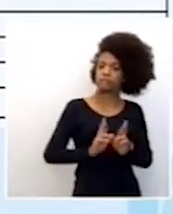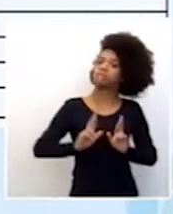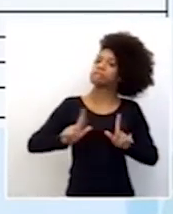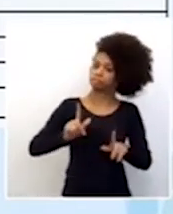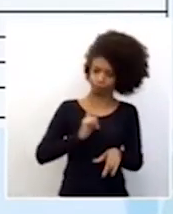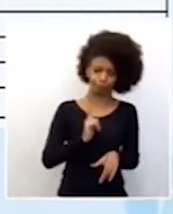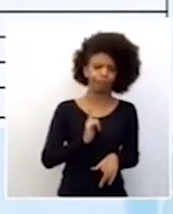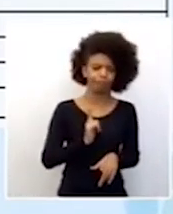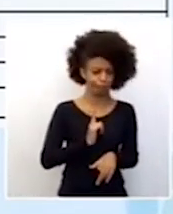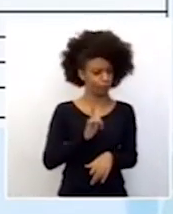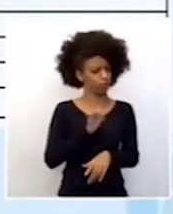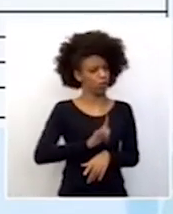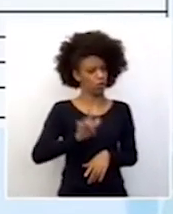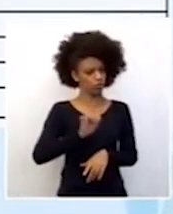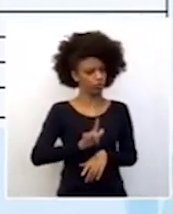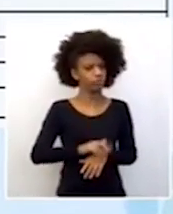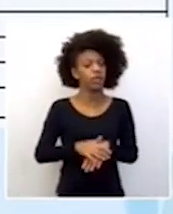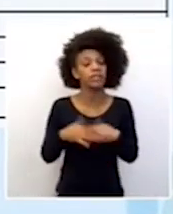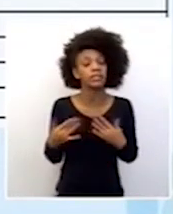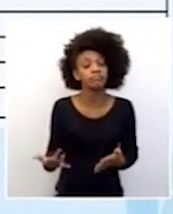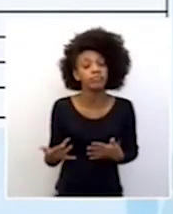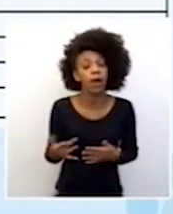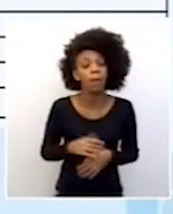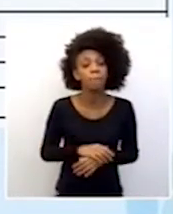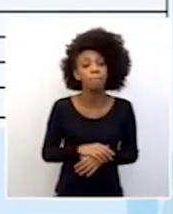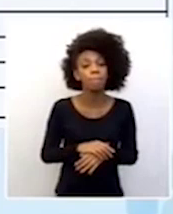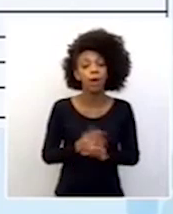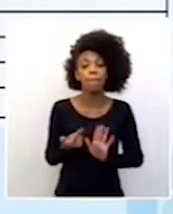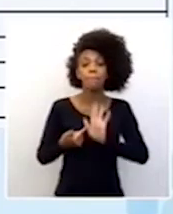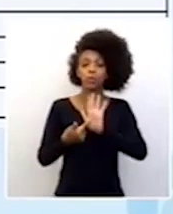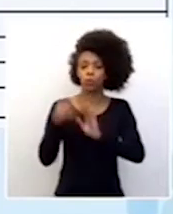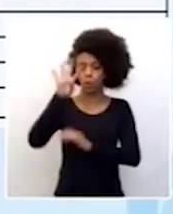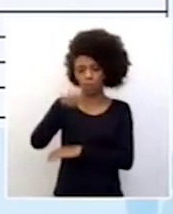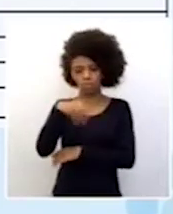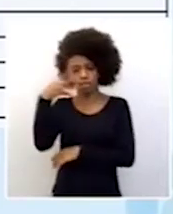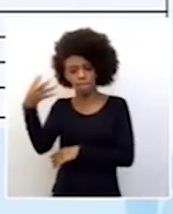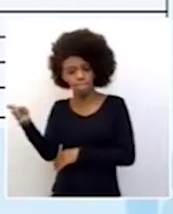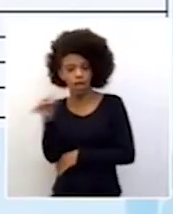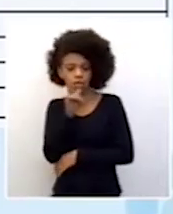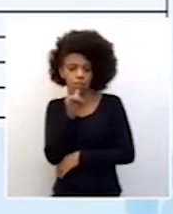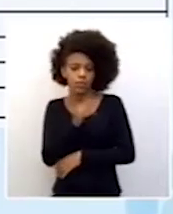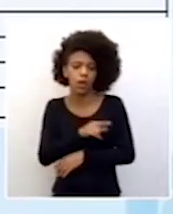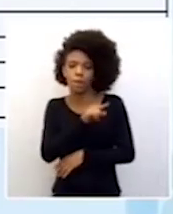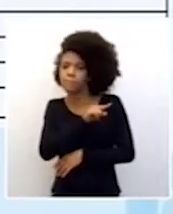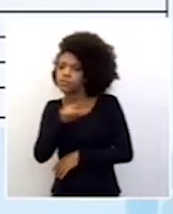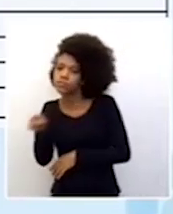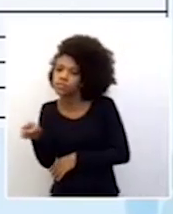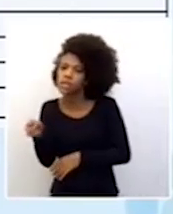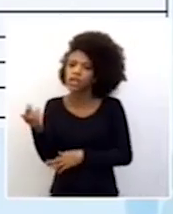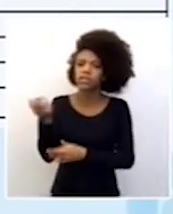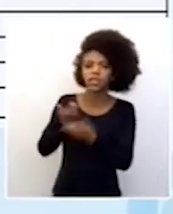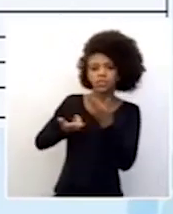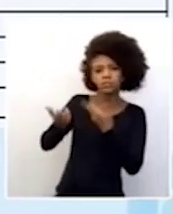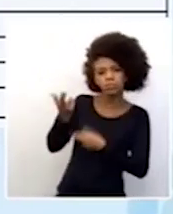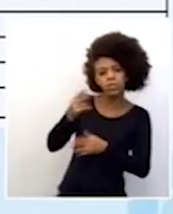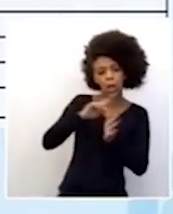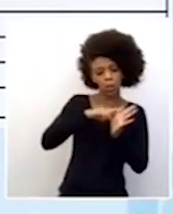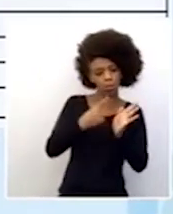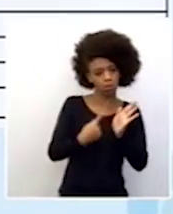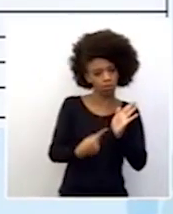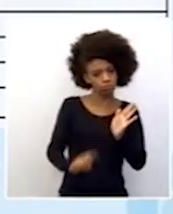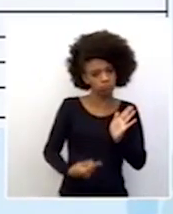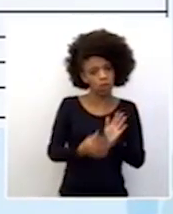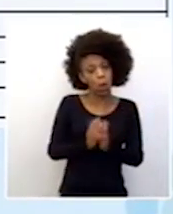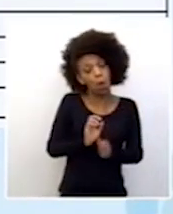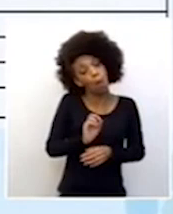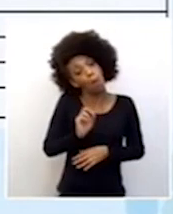com certeza, não? Certeza. Então a gente colocou uma tabelinha como modelo para vocês ou responderem lá no caderno do aluno, como a gente já disse,